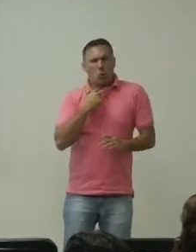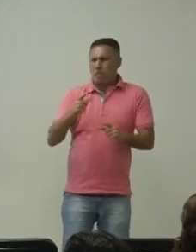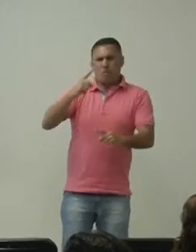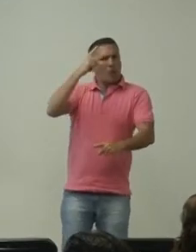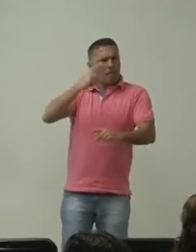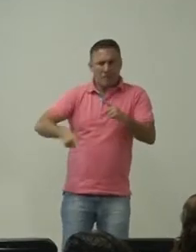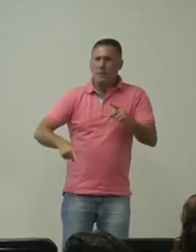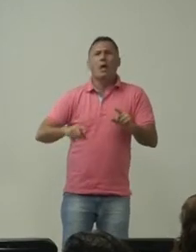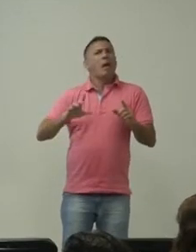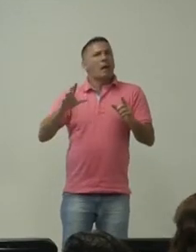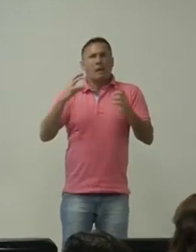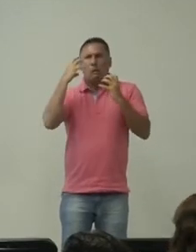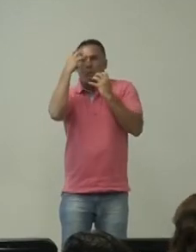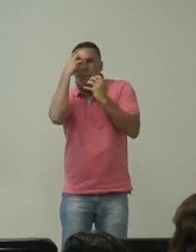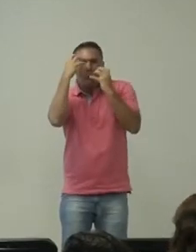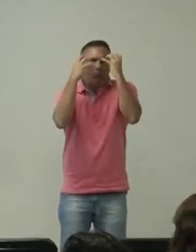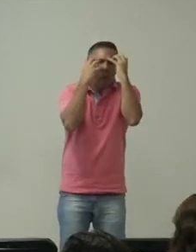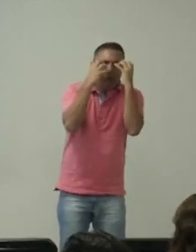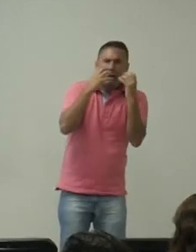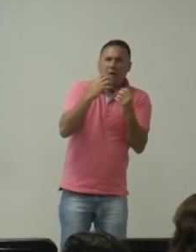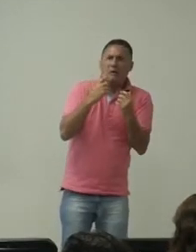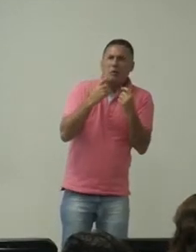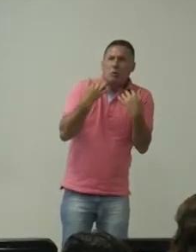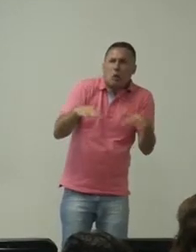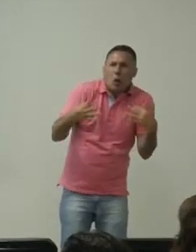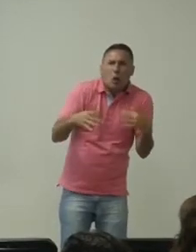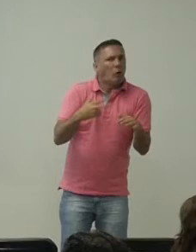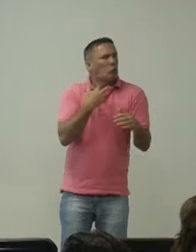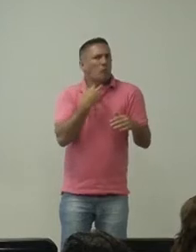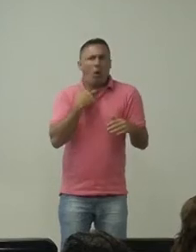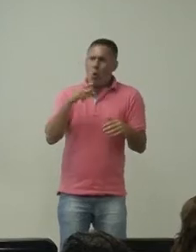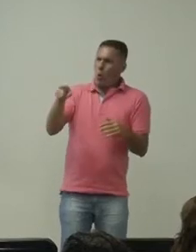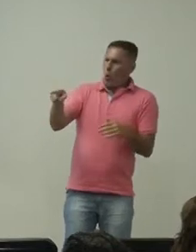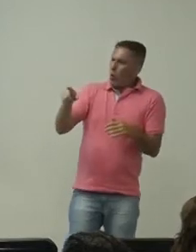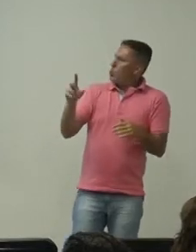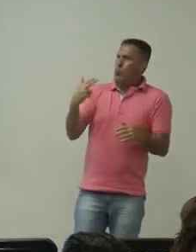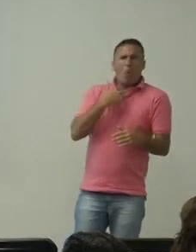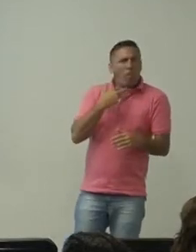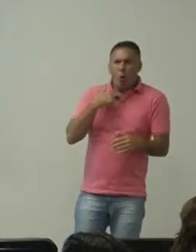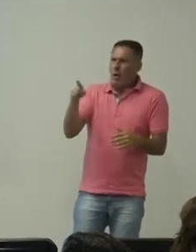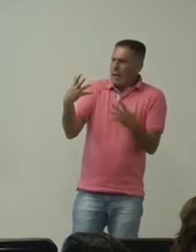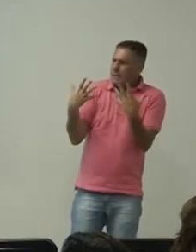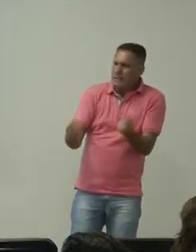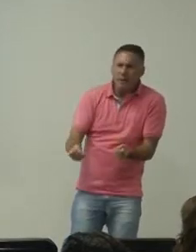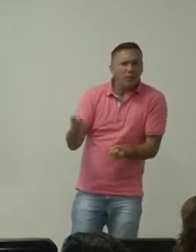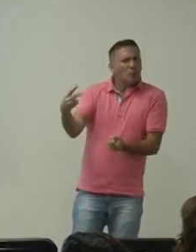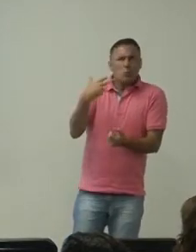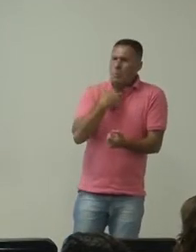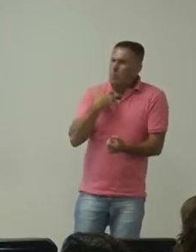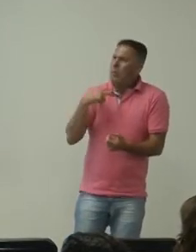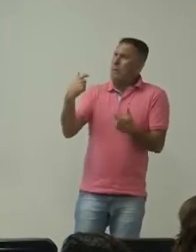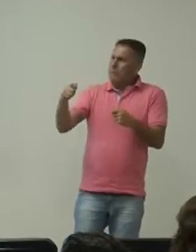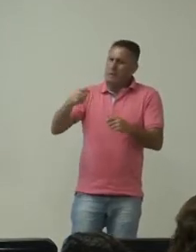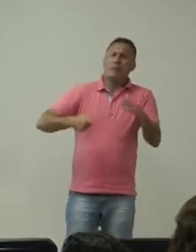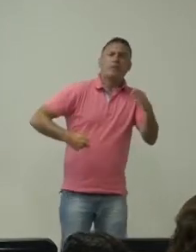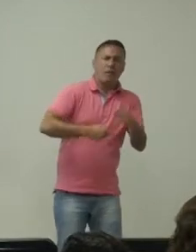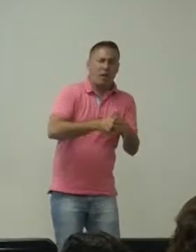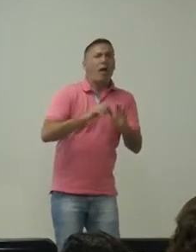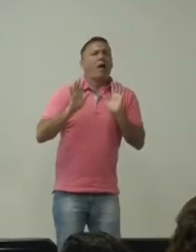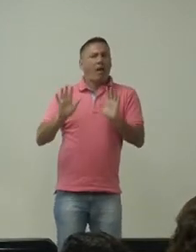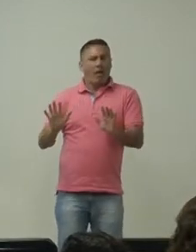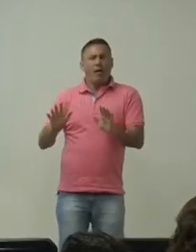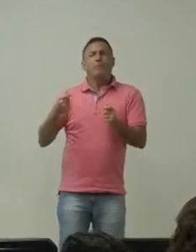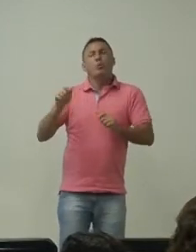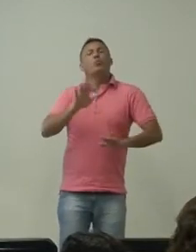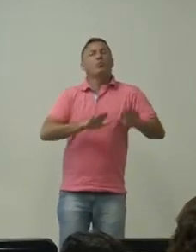Inadmissível. Hematomas, olhar para a mulher com hematoma, não, você não pode ser conivente com essa situação. Vamos